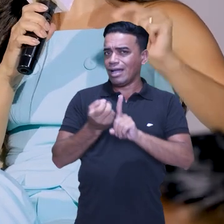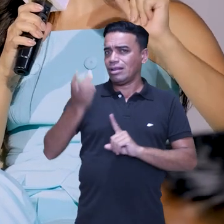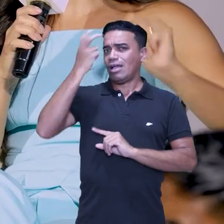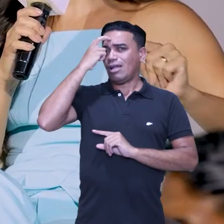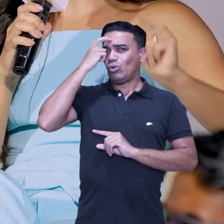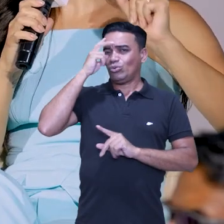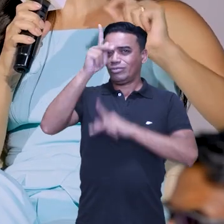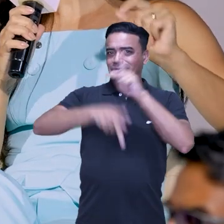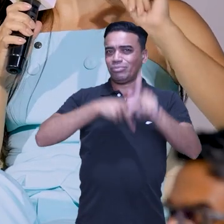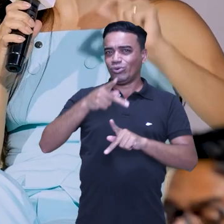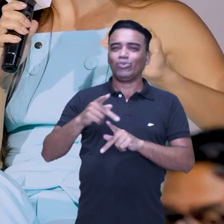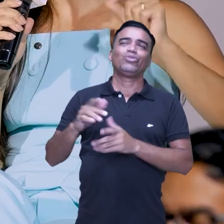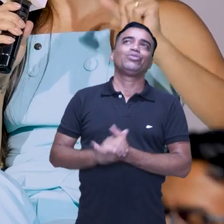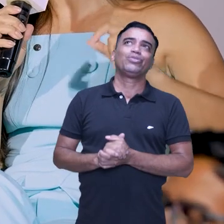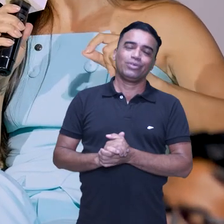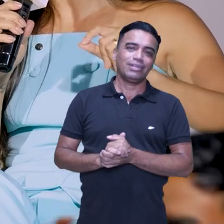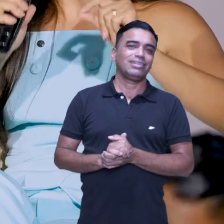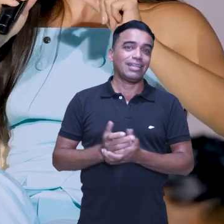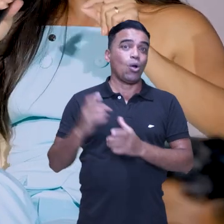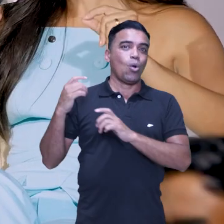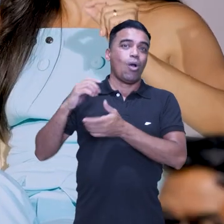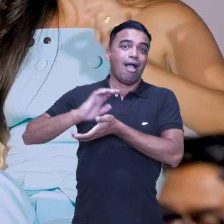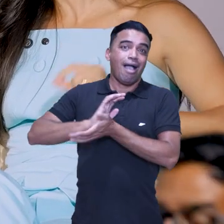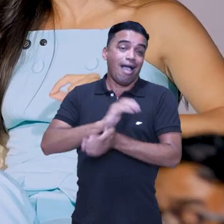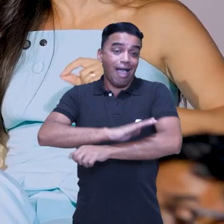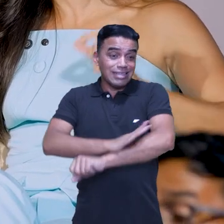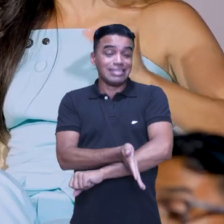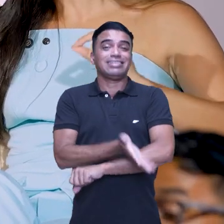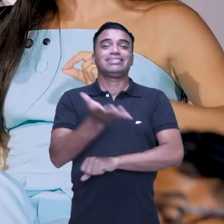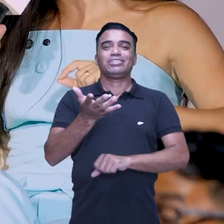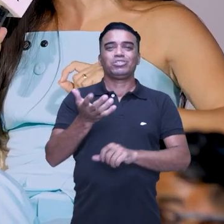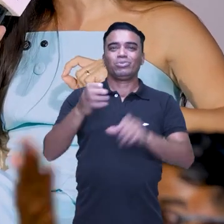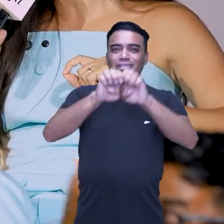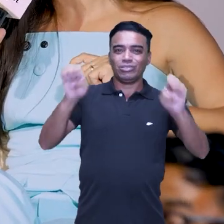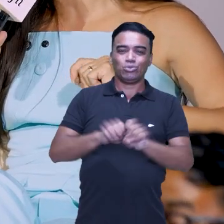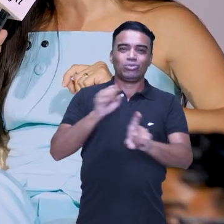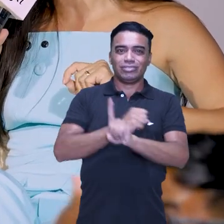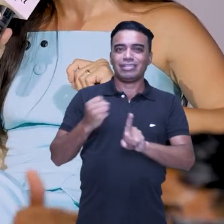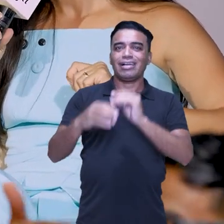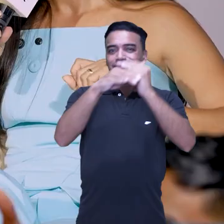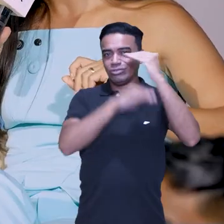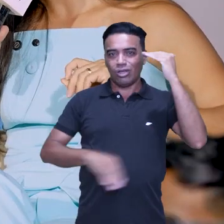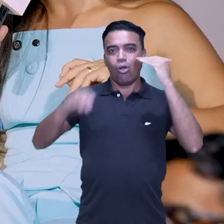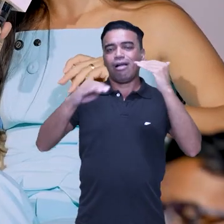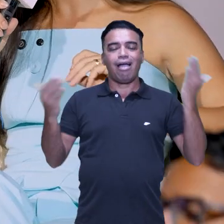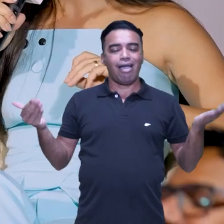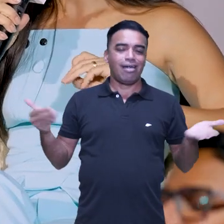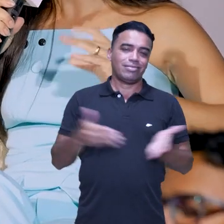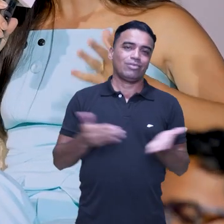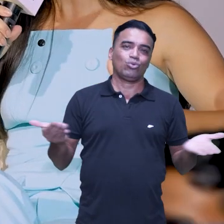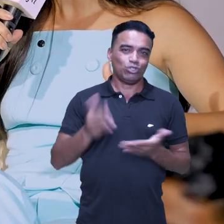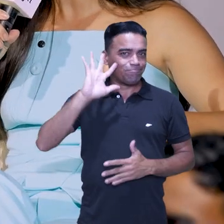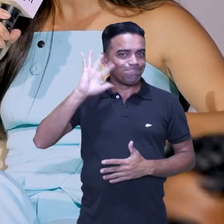estrutural, que é uma herança perniciosa da escravidão e que perpetua as desigualdades até os dias de hoje.